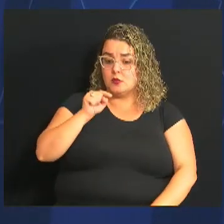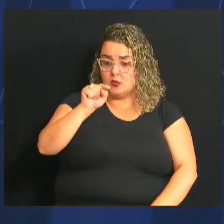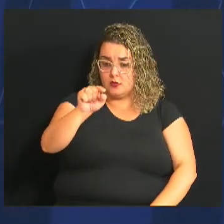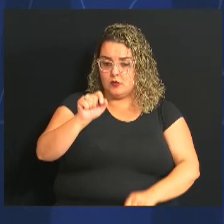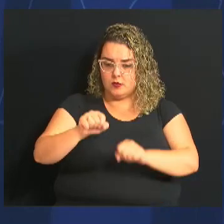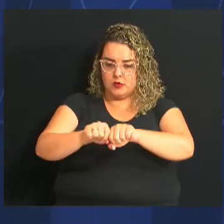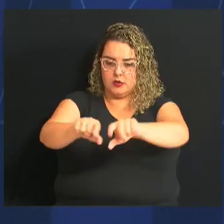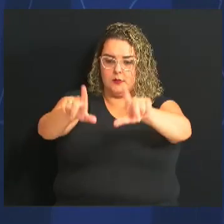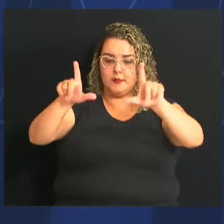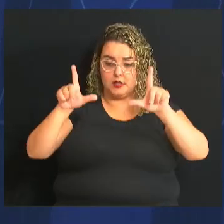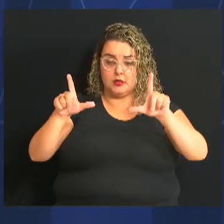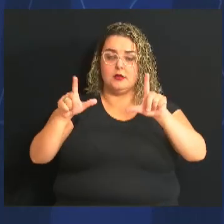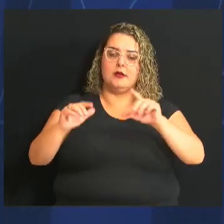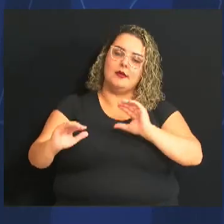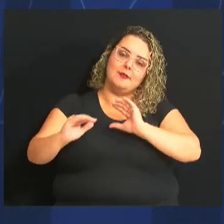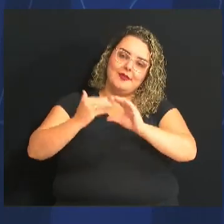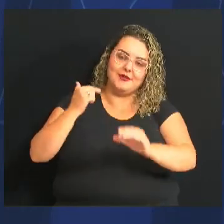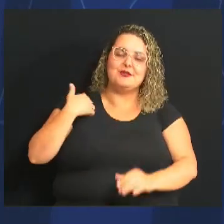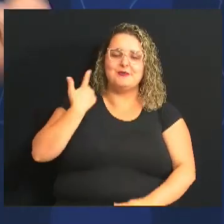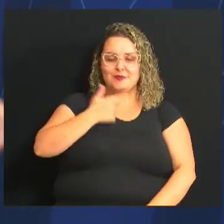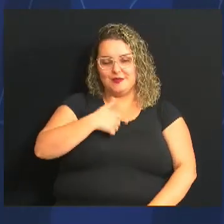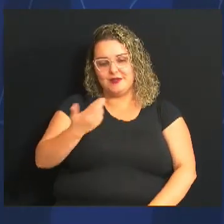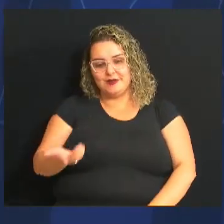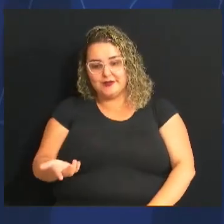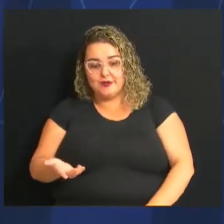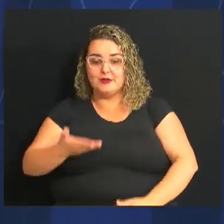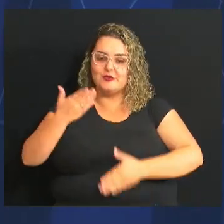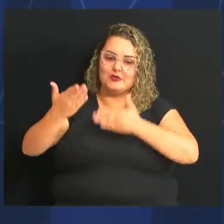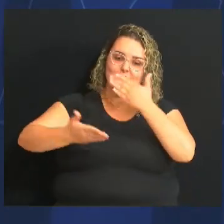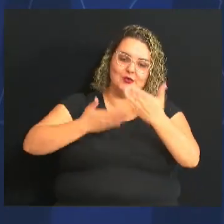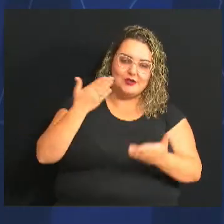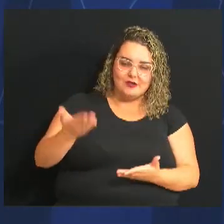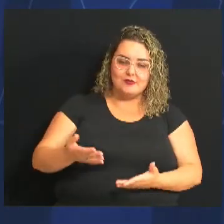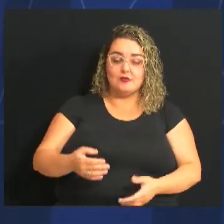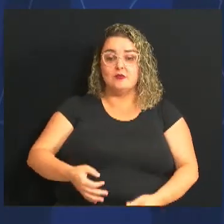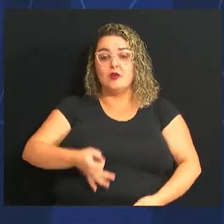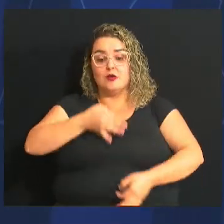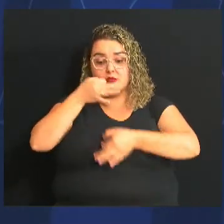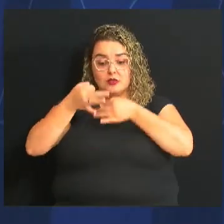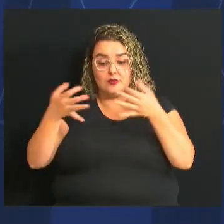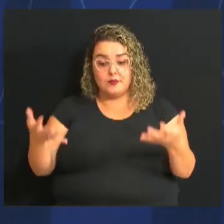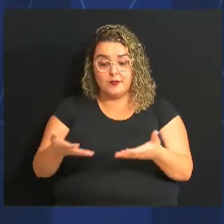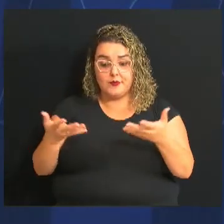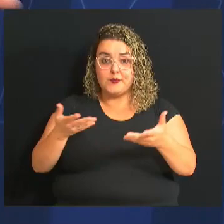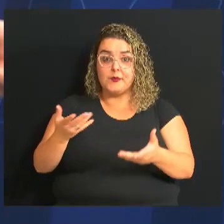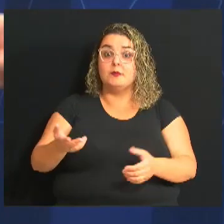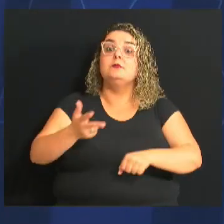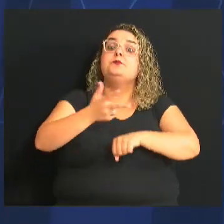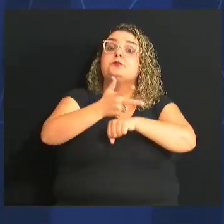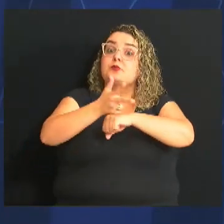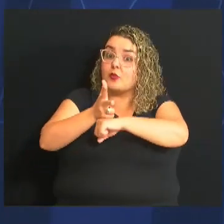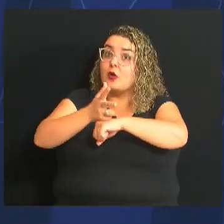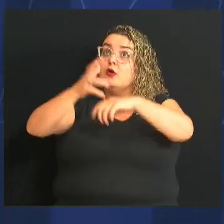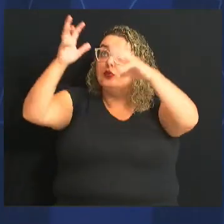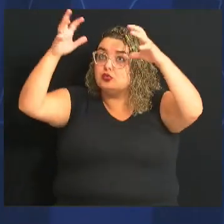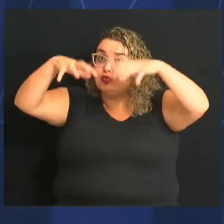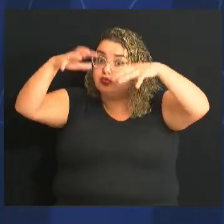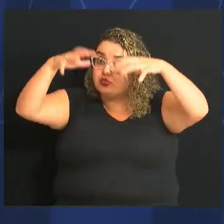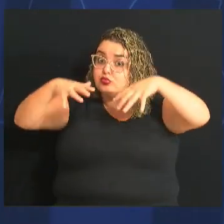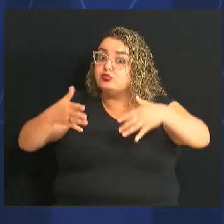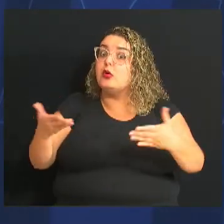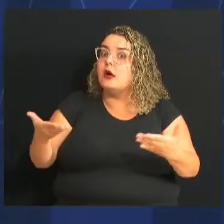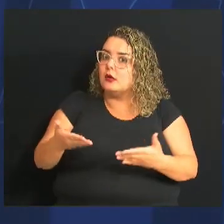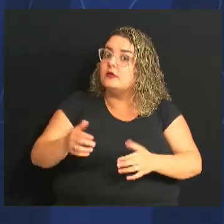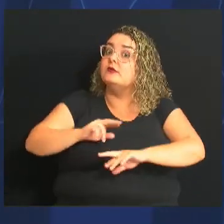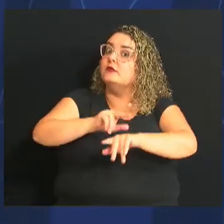Campinas. Você aperta e pode enviar o seu elogio, uma crítica construtiva, o vídeo da chuva que caiu agora há pouco em